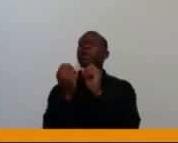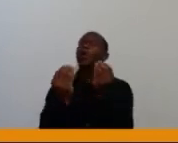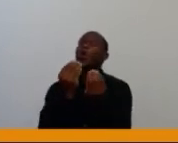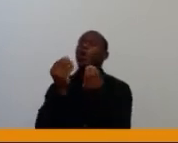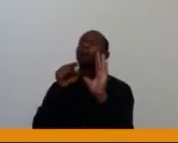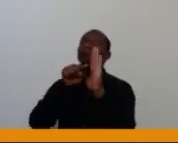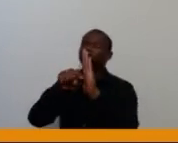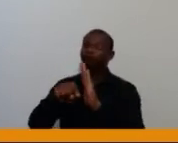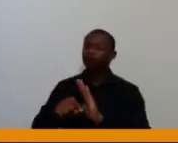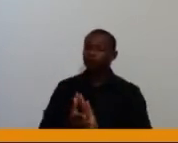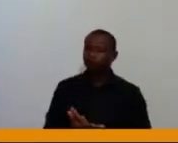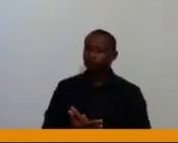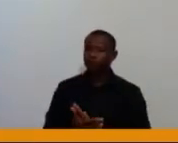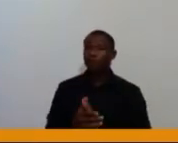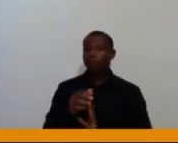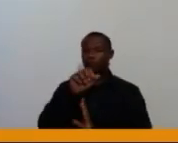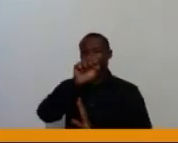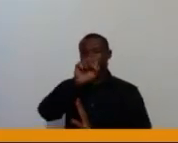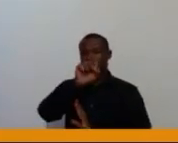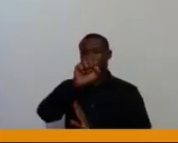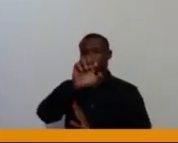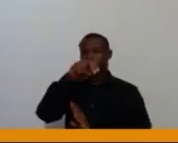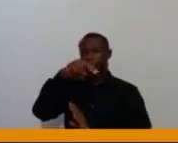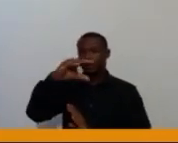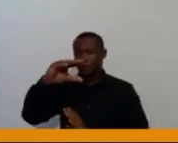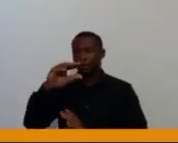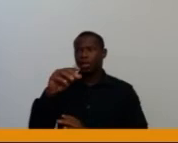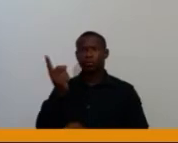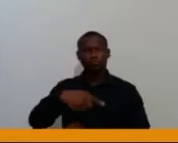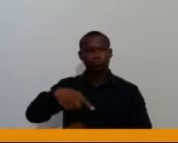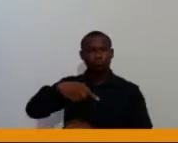O SENAC também, como um todo, todo o Brasil,